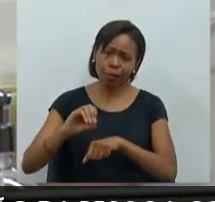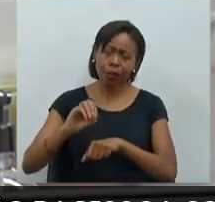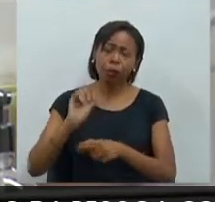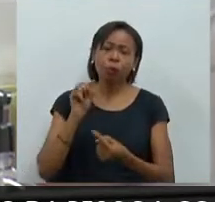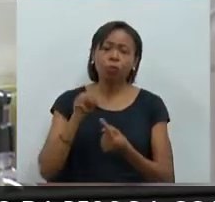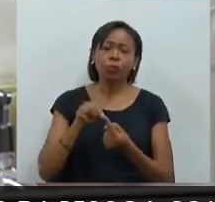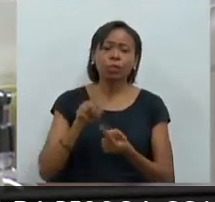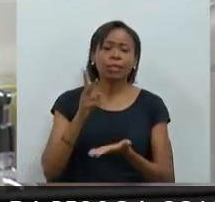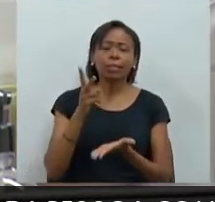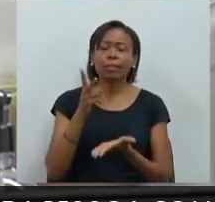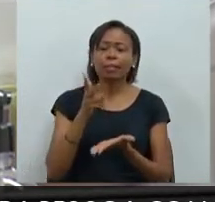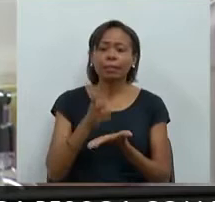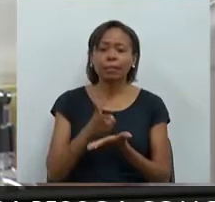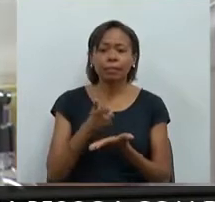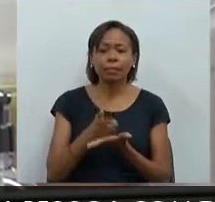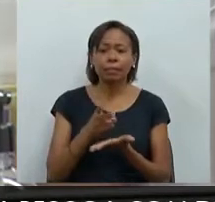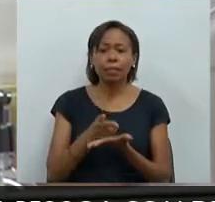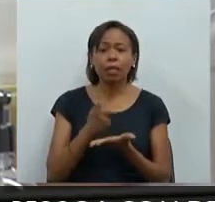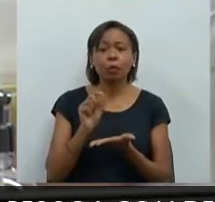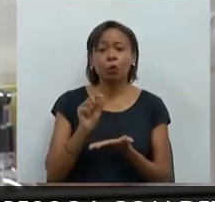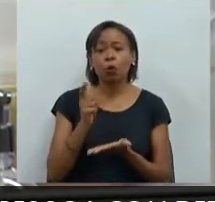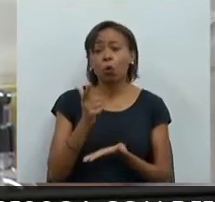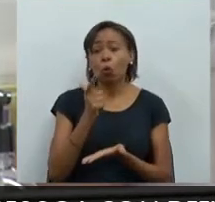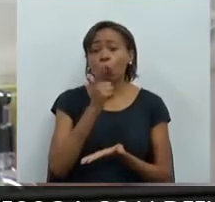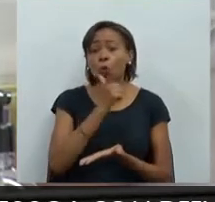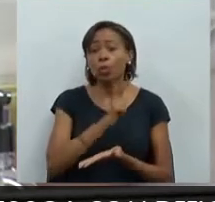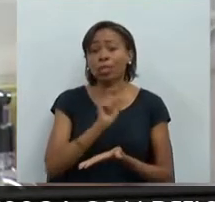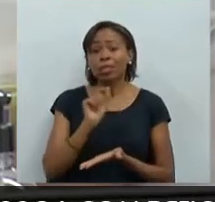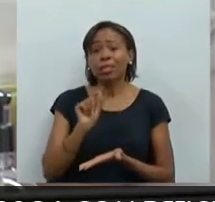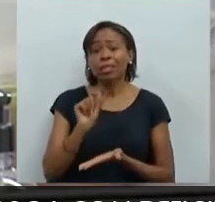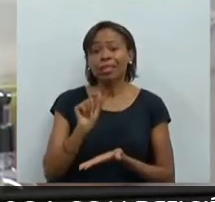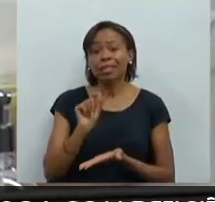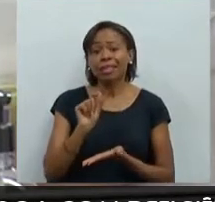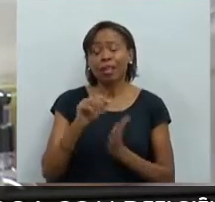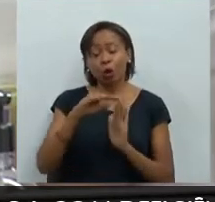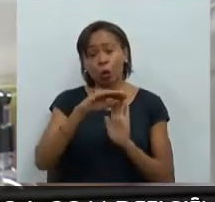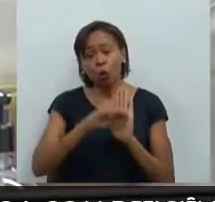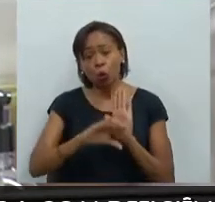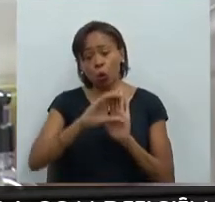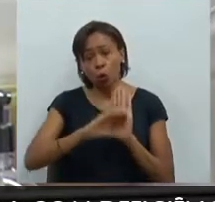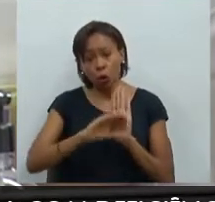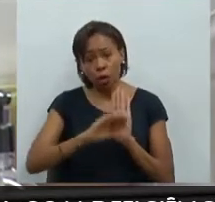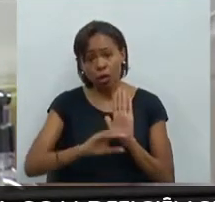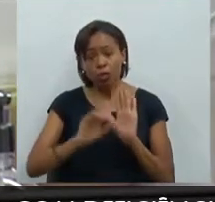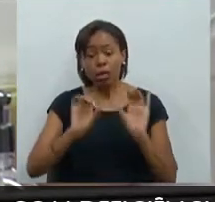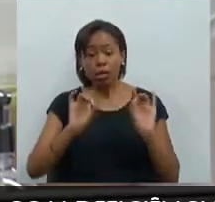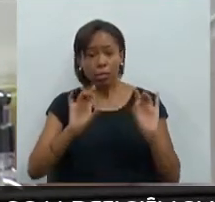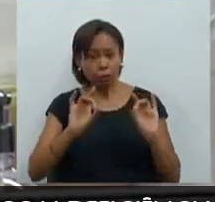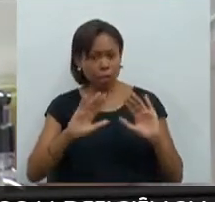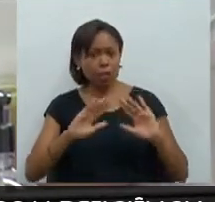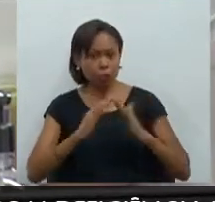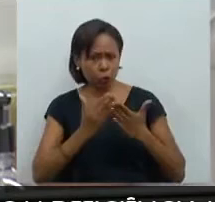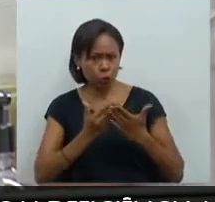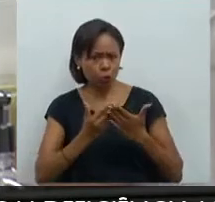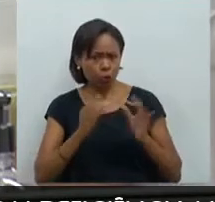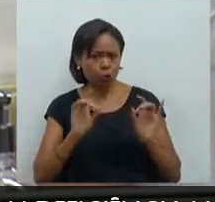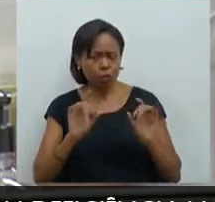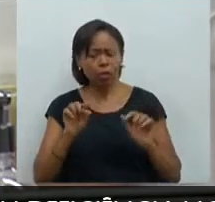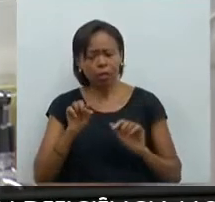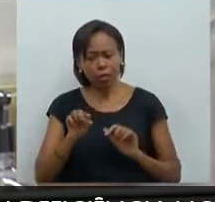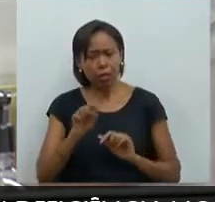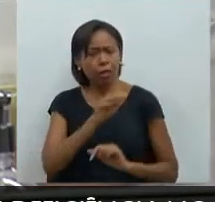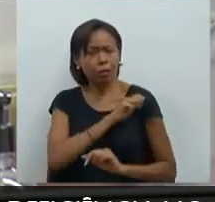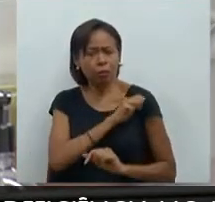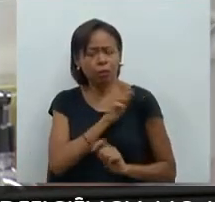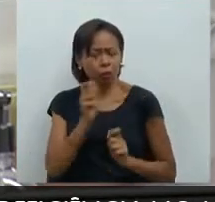visão de propiciar o estudante, né, público da educação especial, essas oportunidades, essas